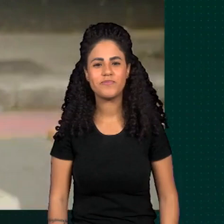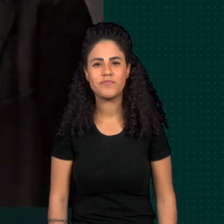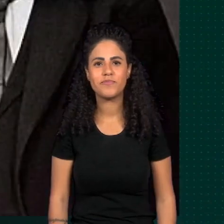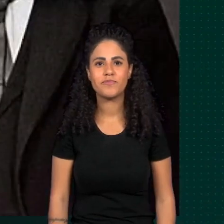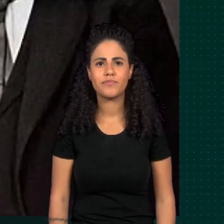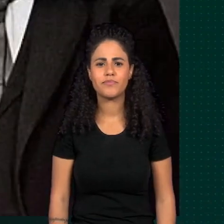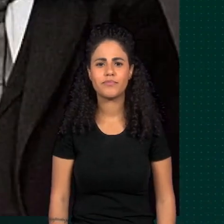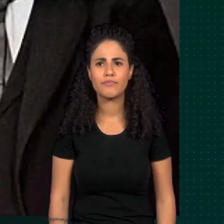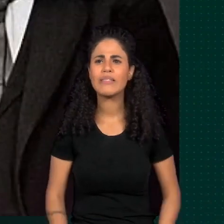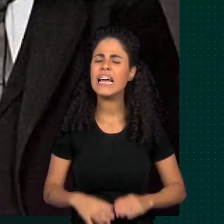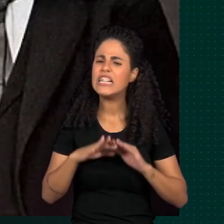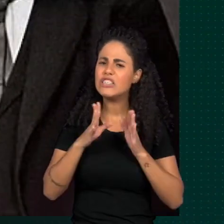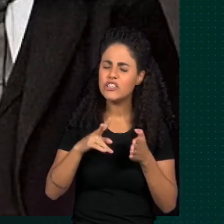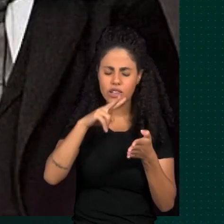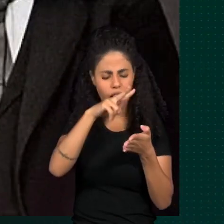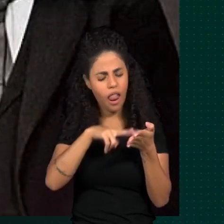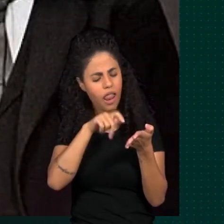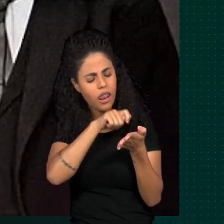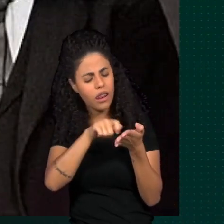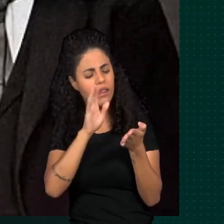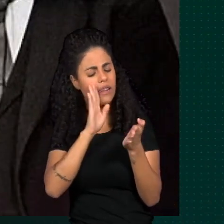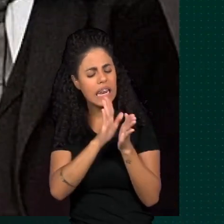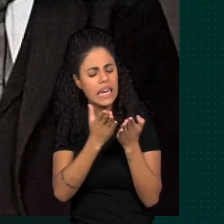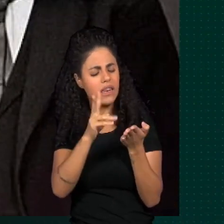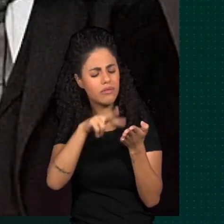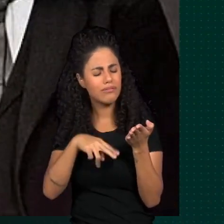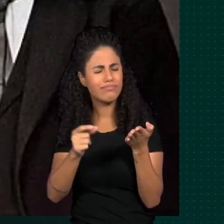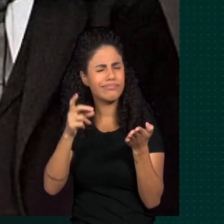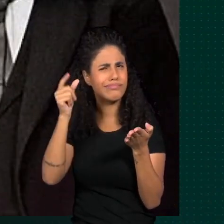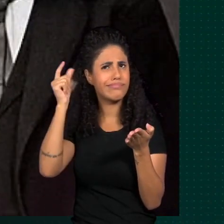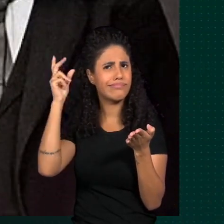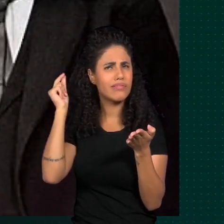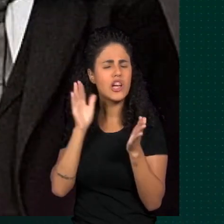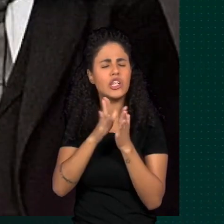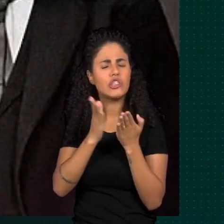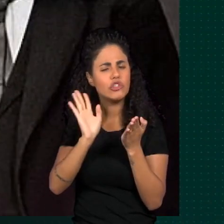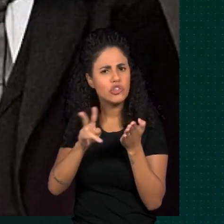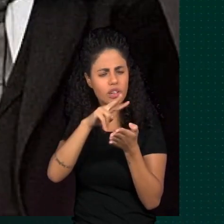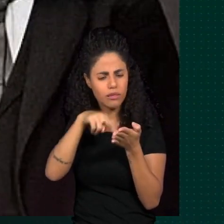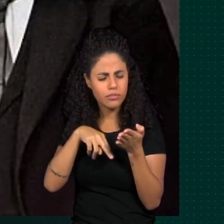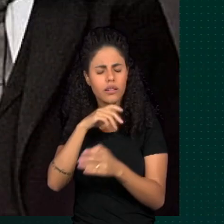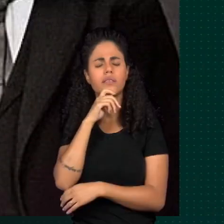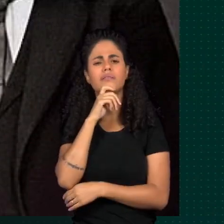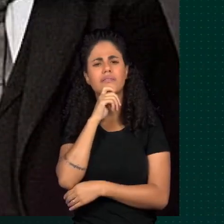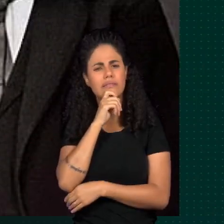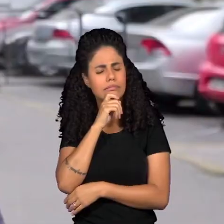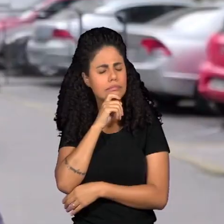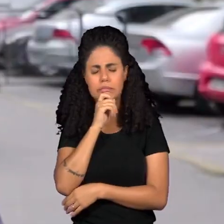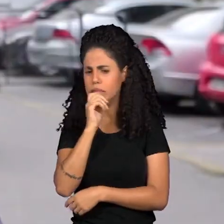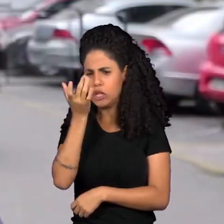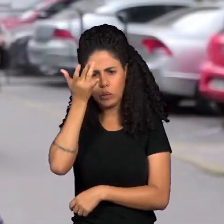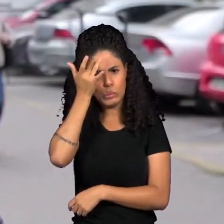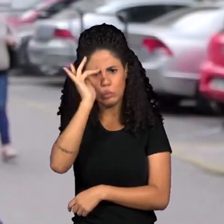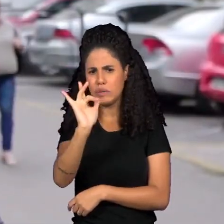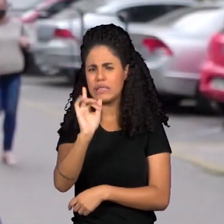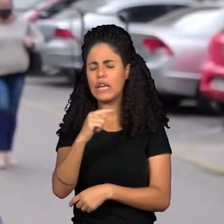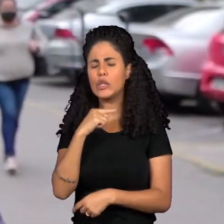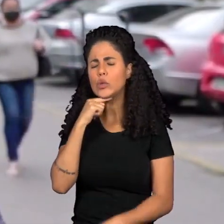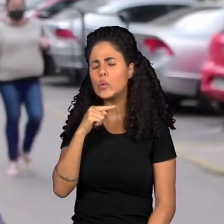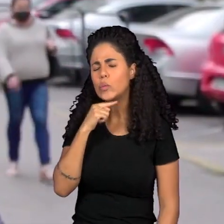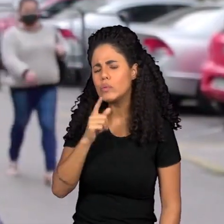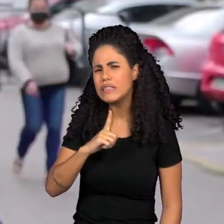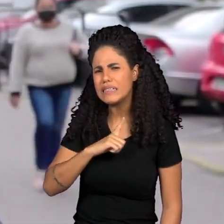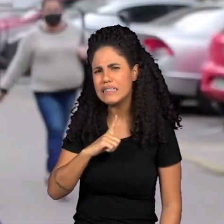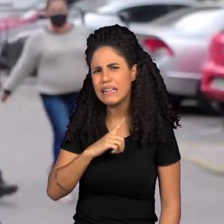Eu já li um livro, mas não lembro. Faz muitos anos. Cara, esse aqui eu vou chutar. Tem uma dúvida, mas eu